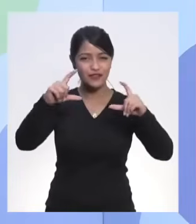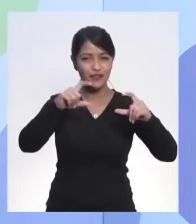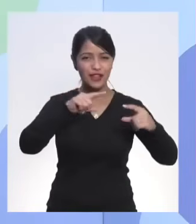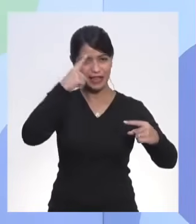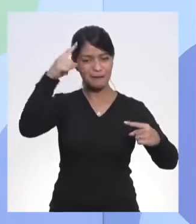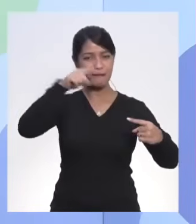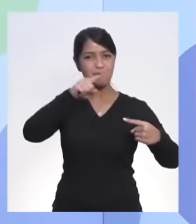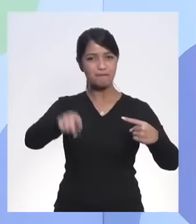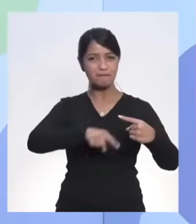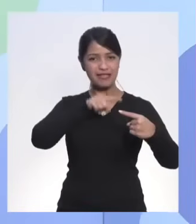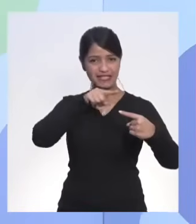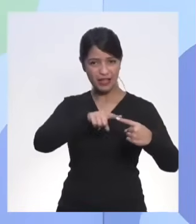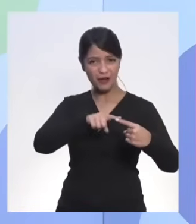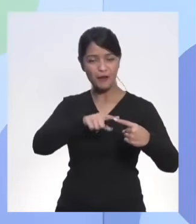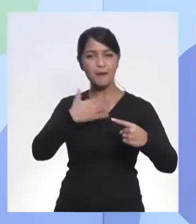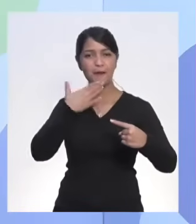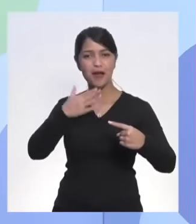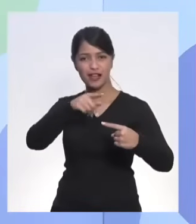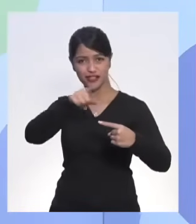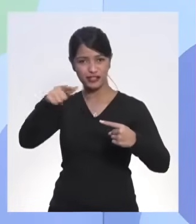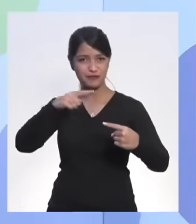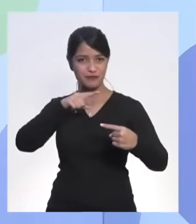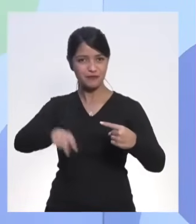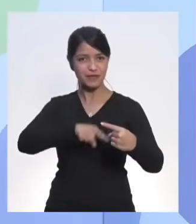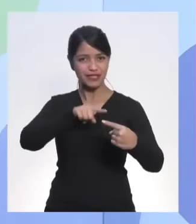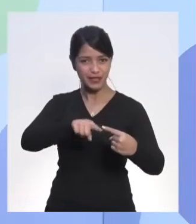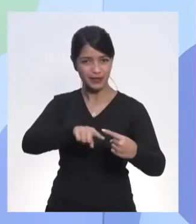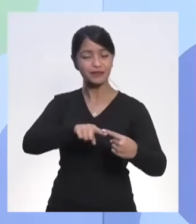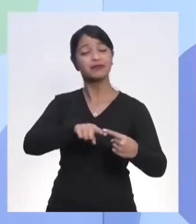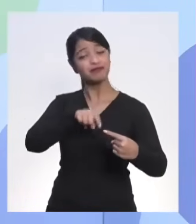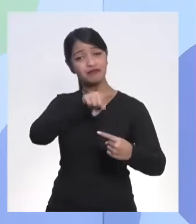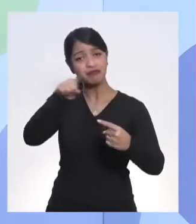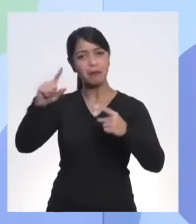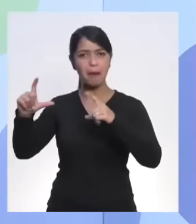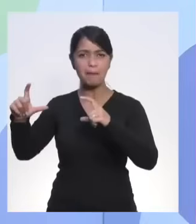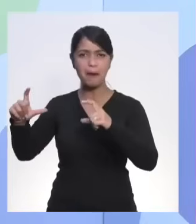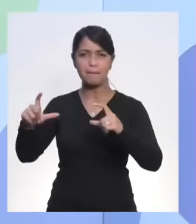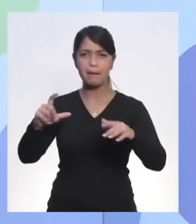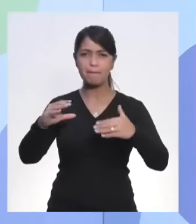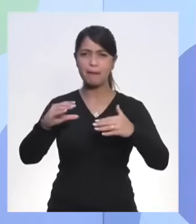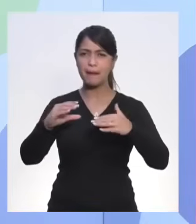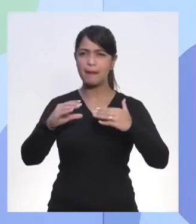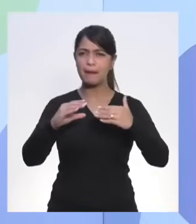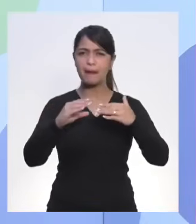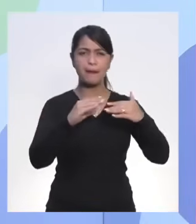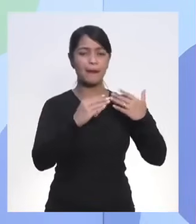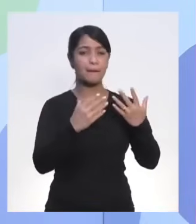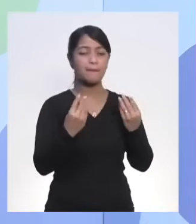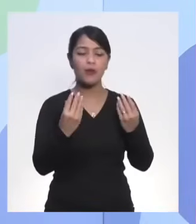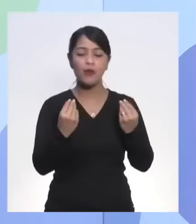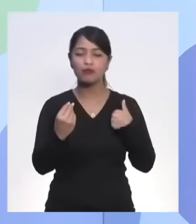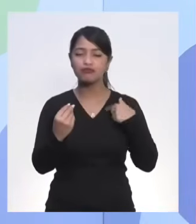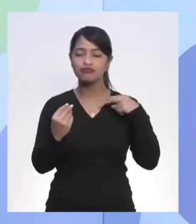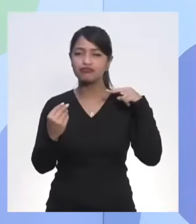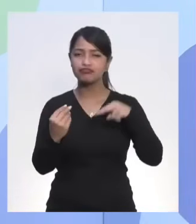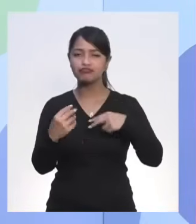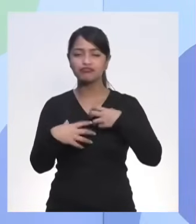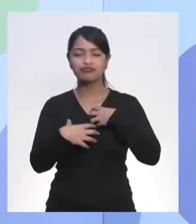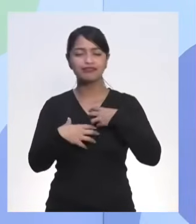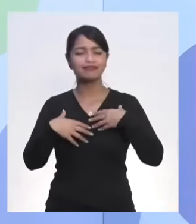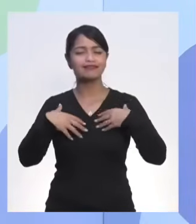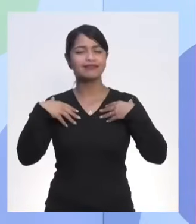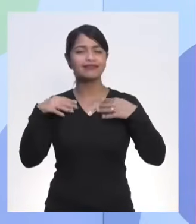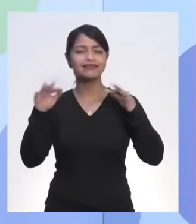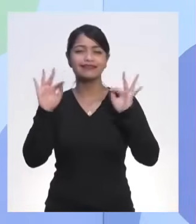que vocês estão desenvolvendo, né? Nesse caso, vocês ainda estão com uma missão, mas está sendo assim muito legal observar